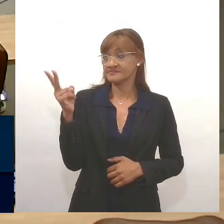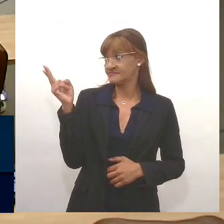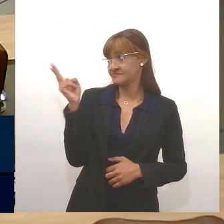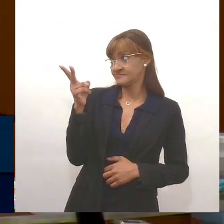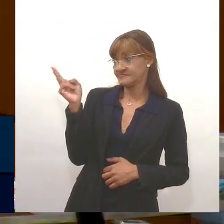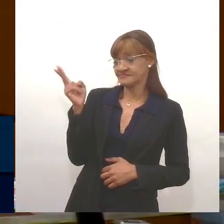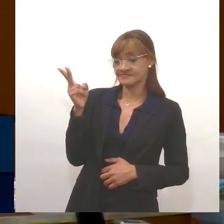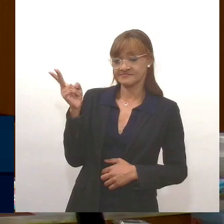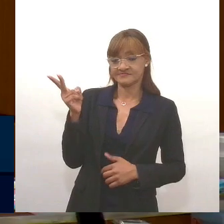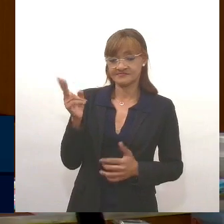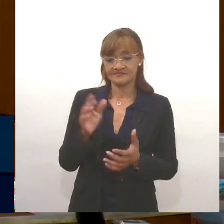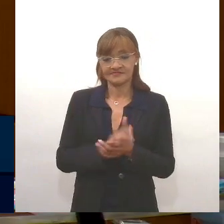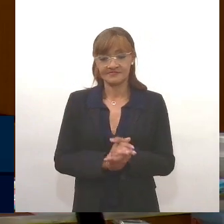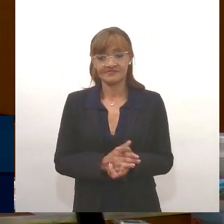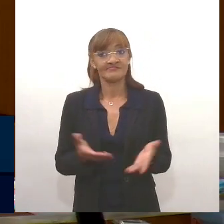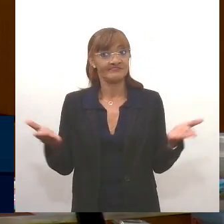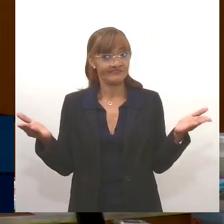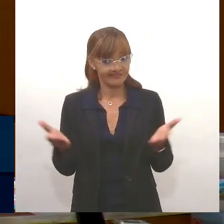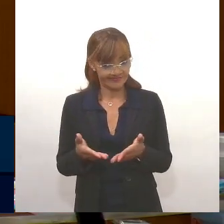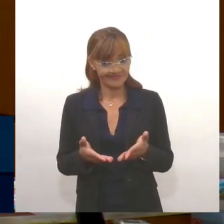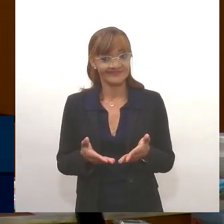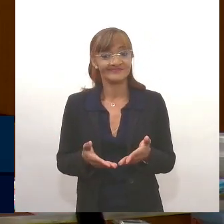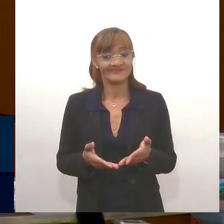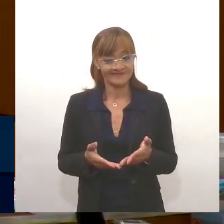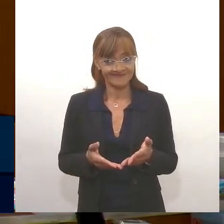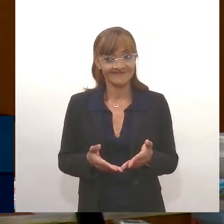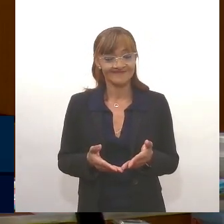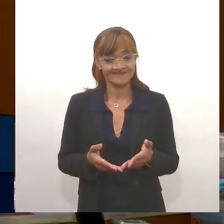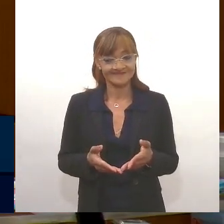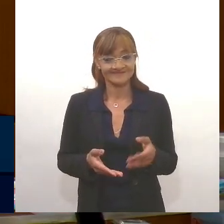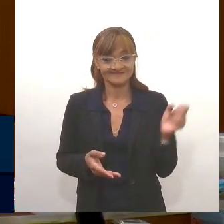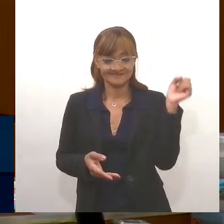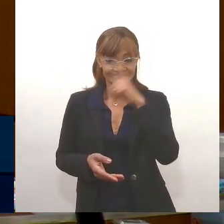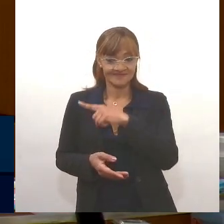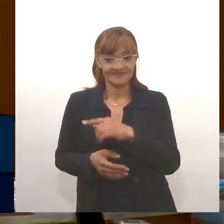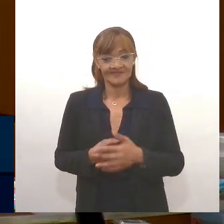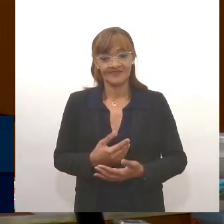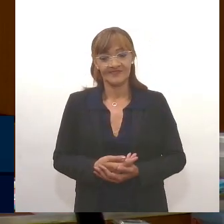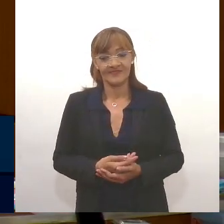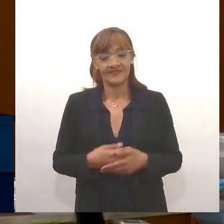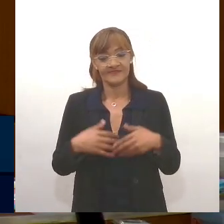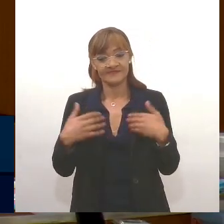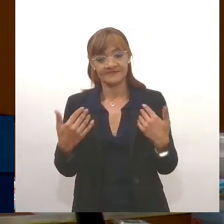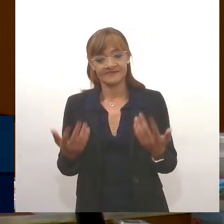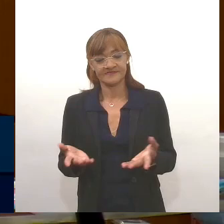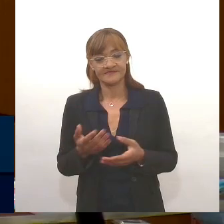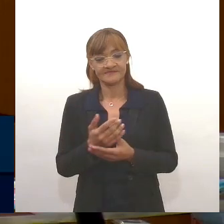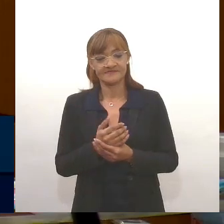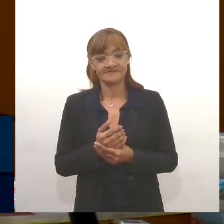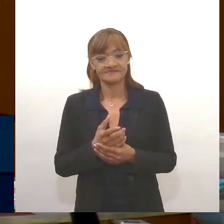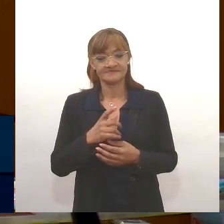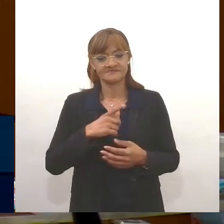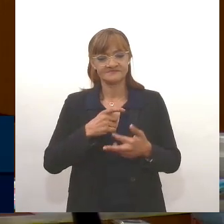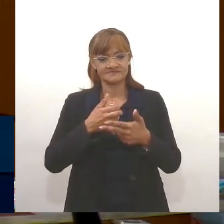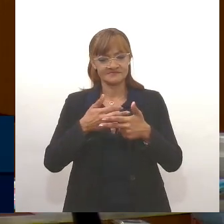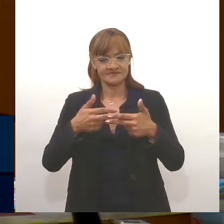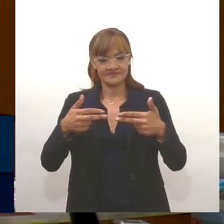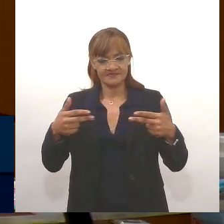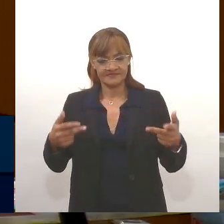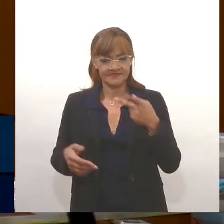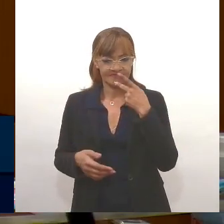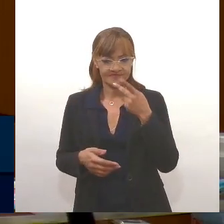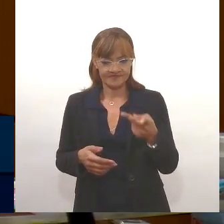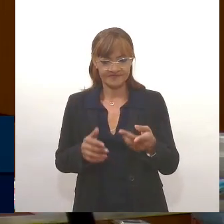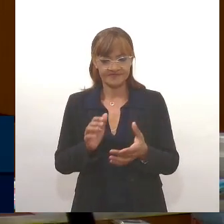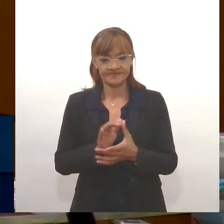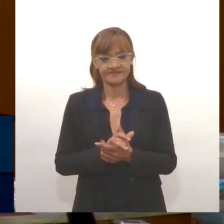tá babada aqui viu mas é é sobre isso mas a eu tenho muita coisas para falar aqui mais com o pessoal aí